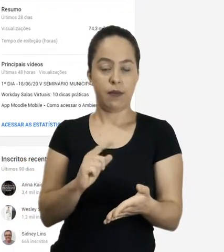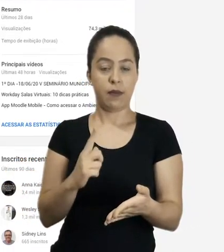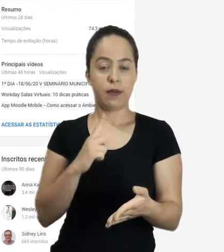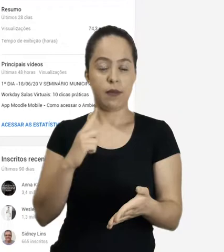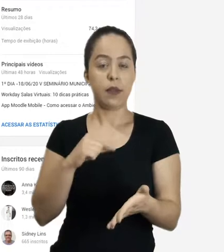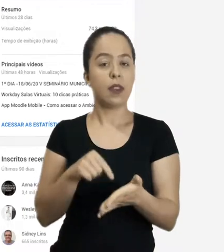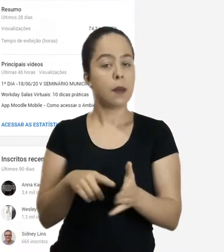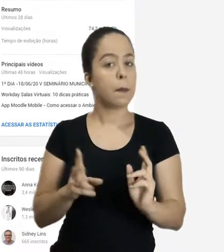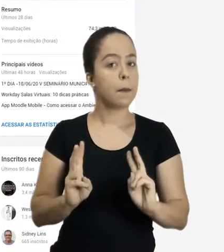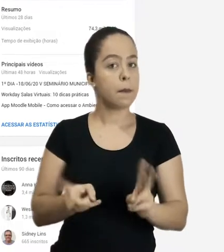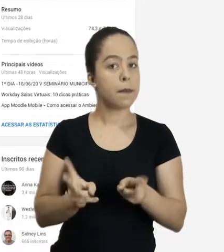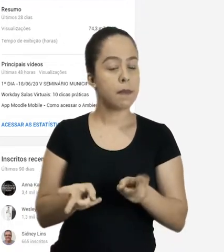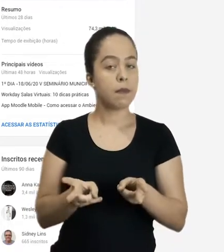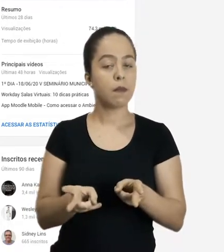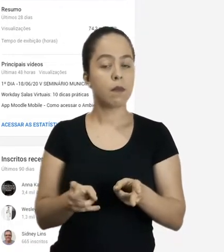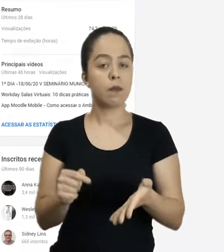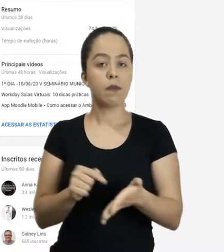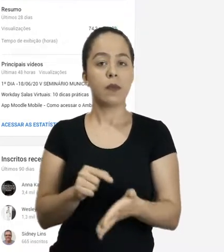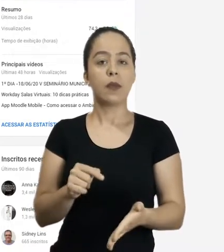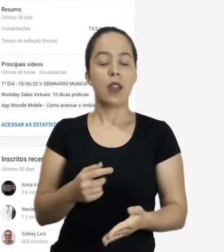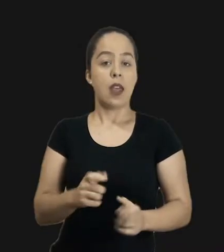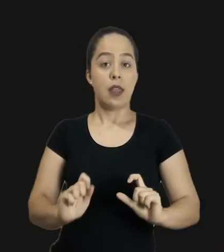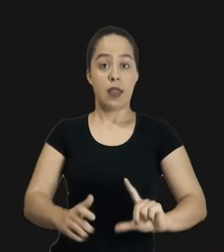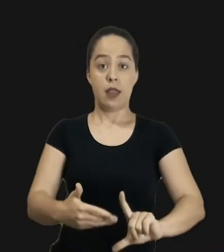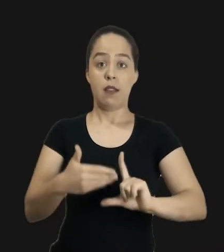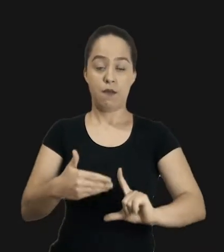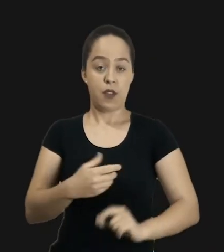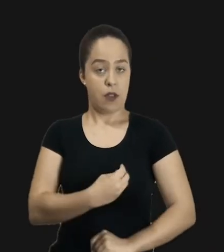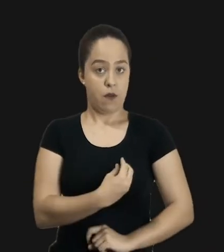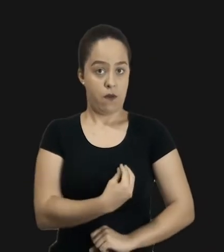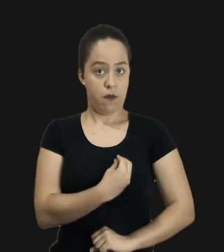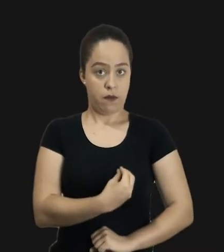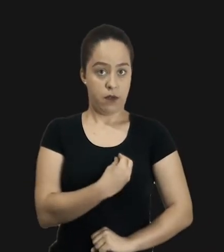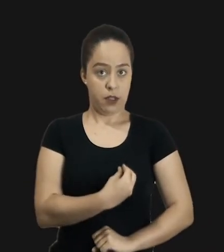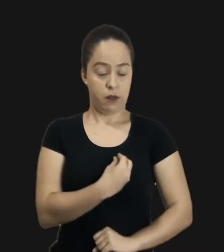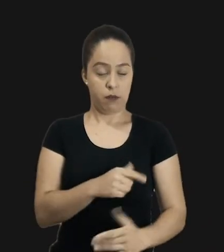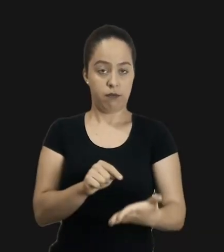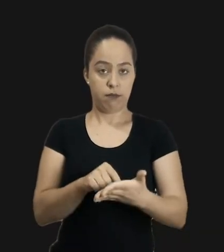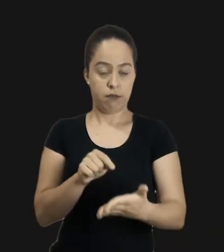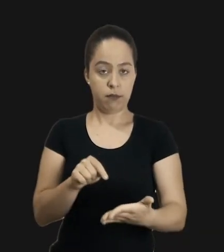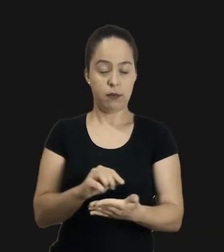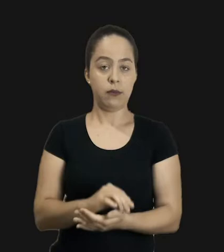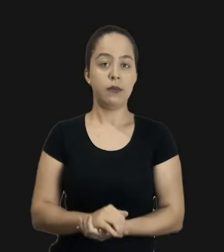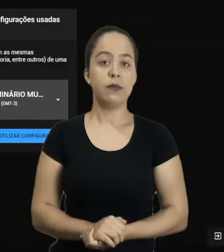Ou vir aqui no Criar mesmo. Transmitir ao vivo.